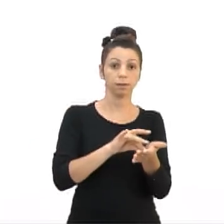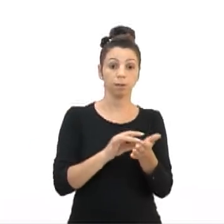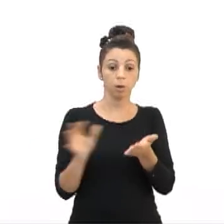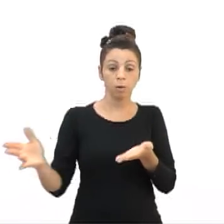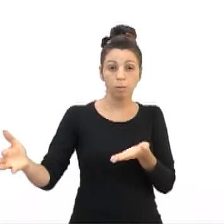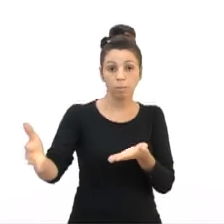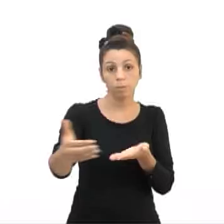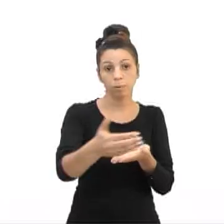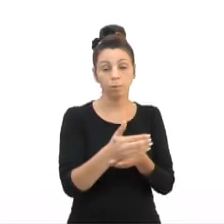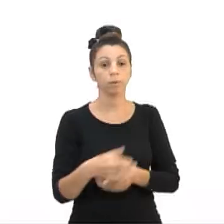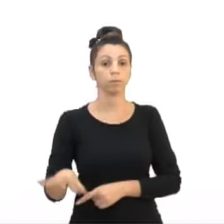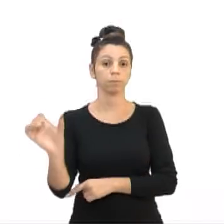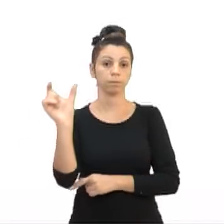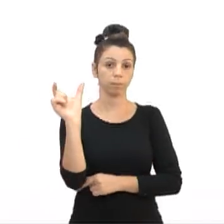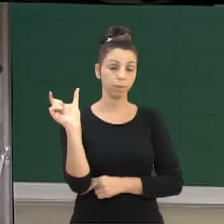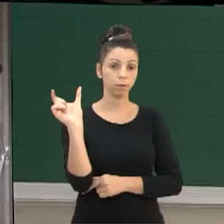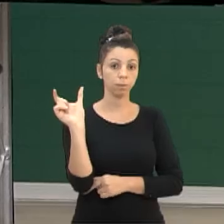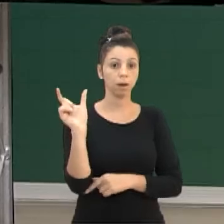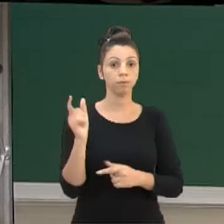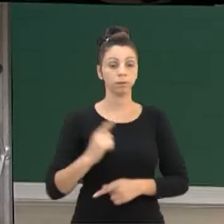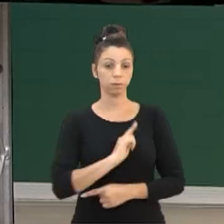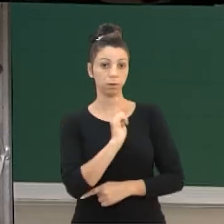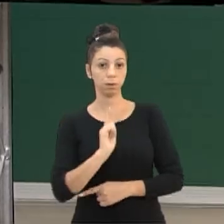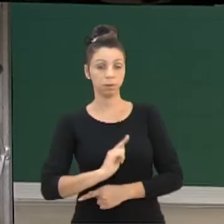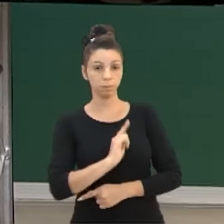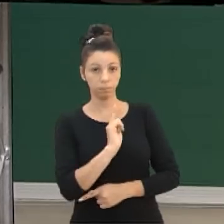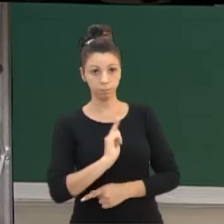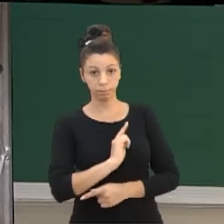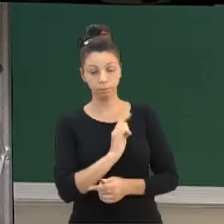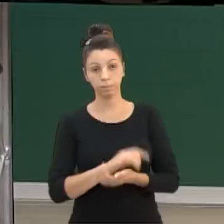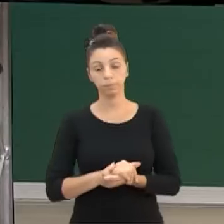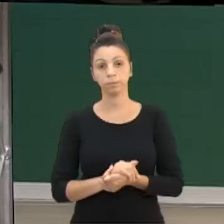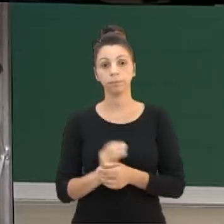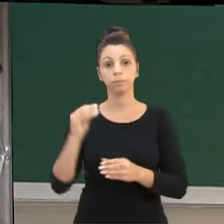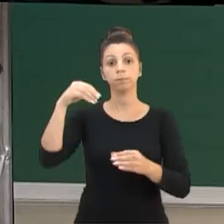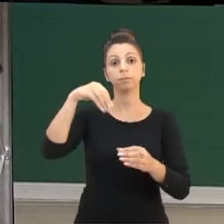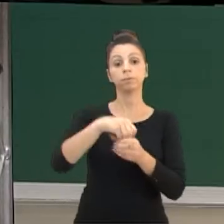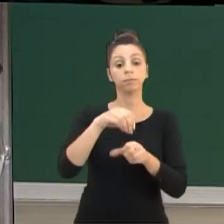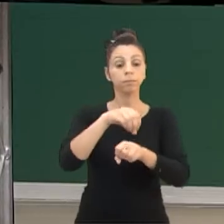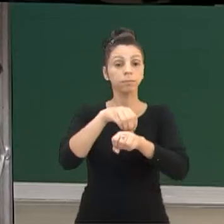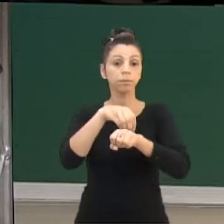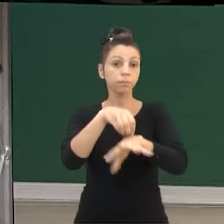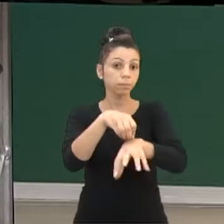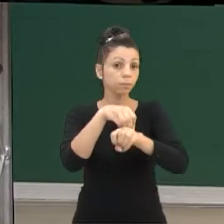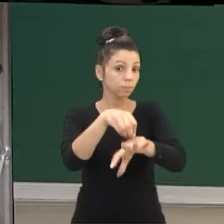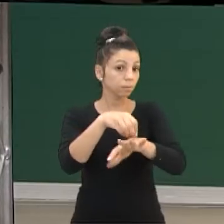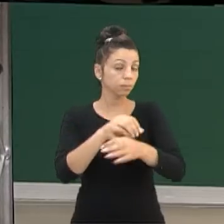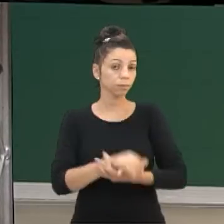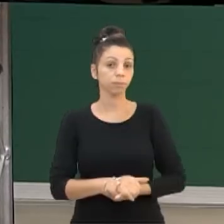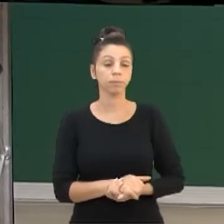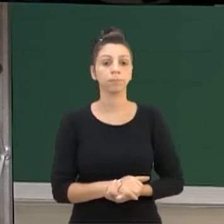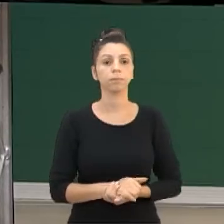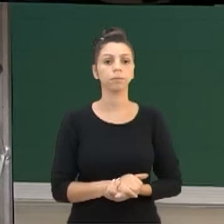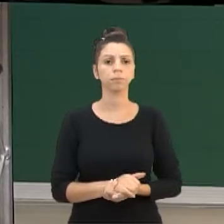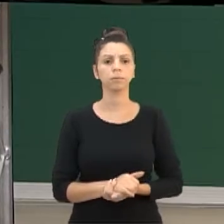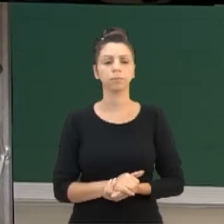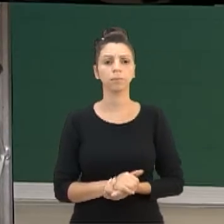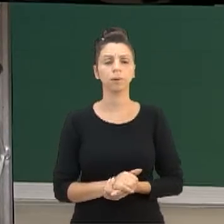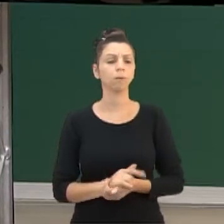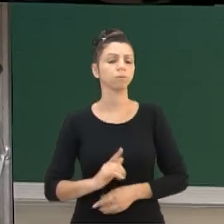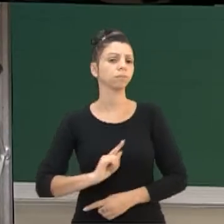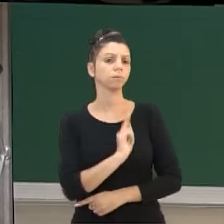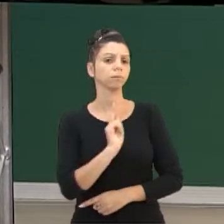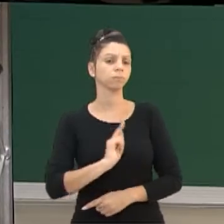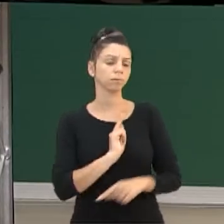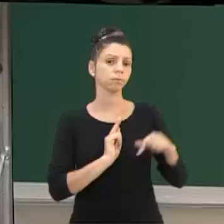de palavras adequadas que foi selecionado para fazer parte daquele podcast. Então, o que é essa adequação